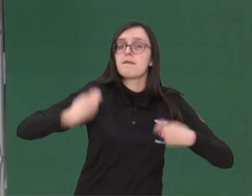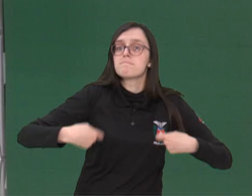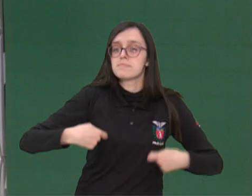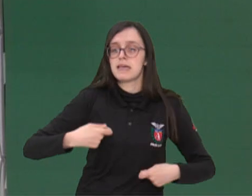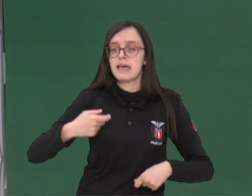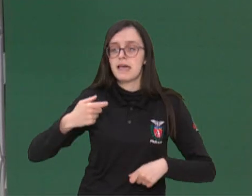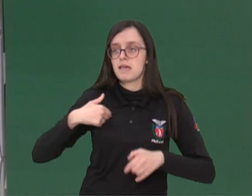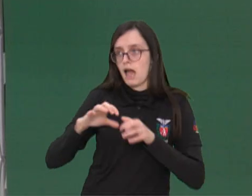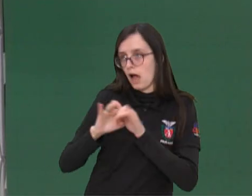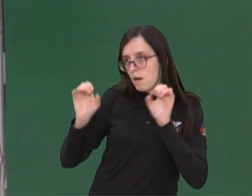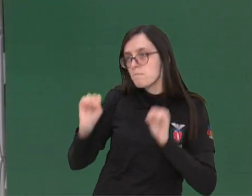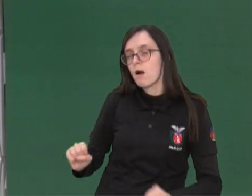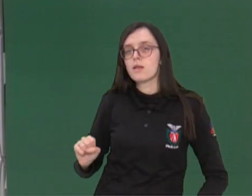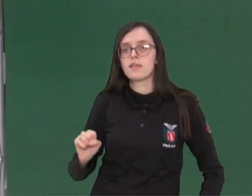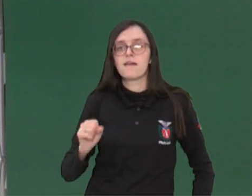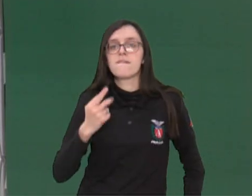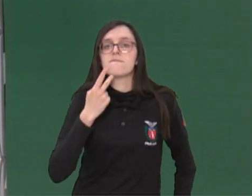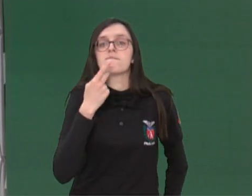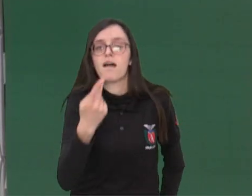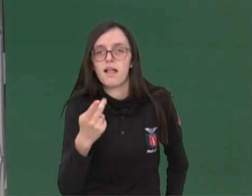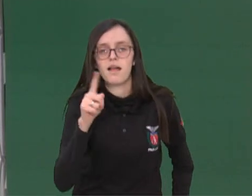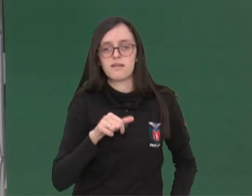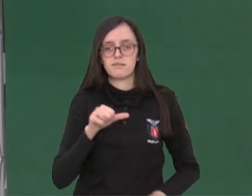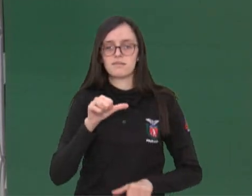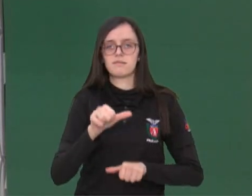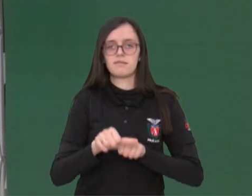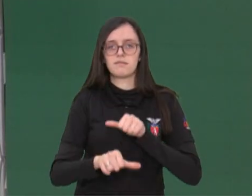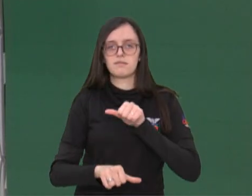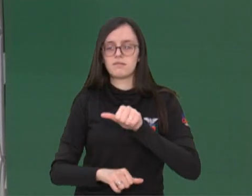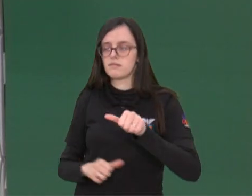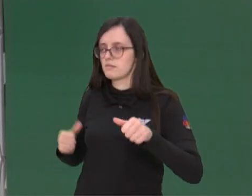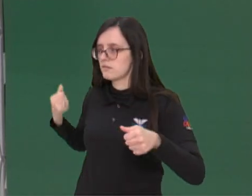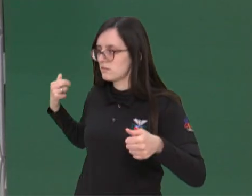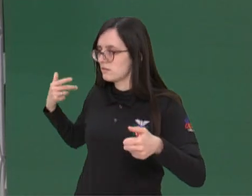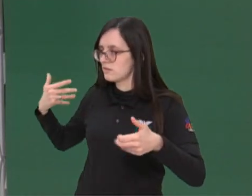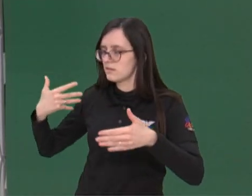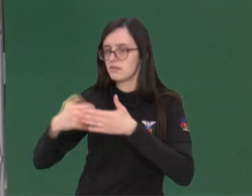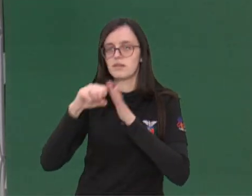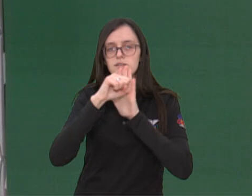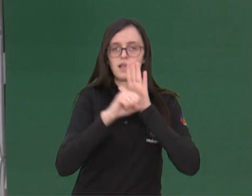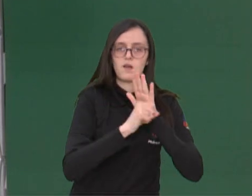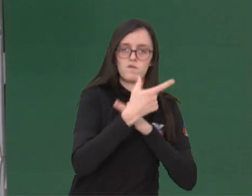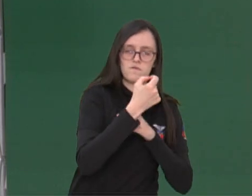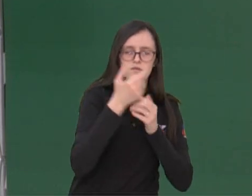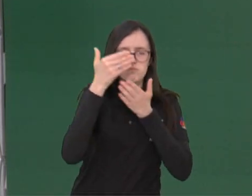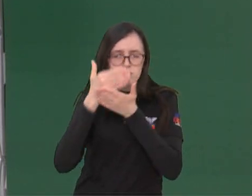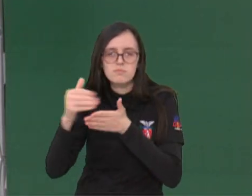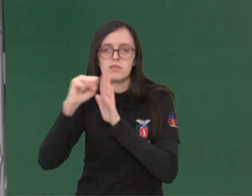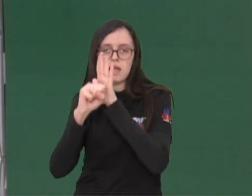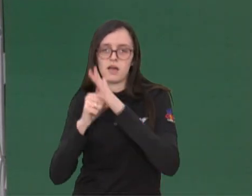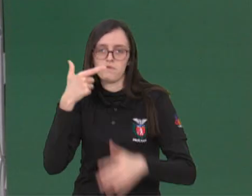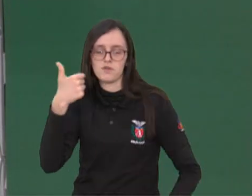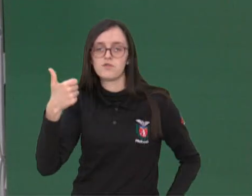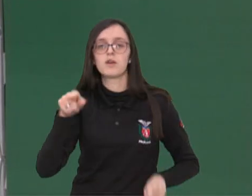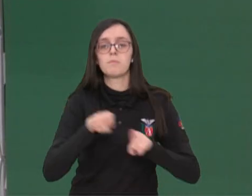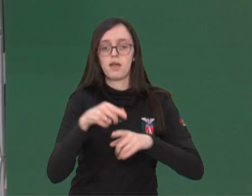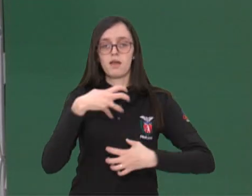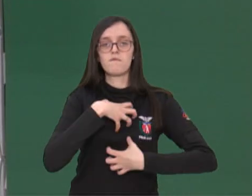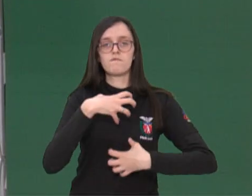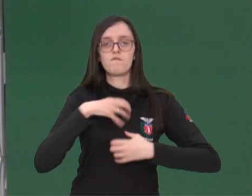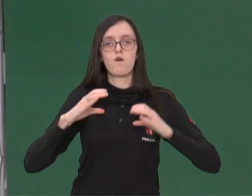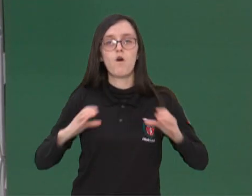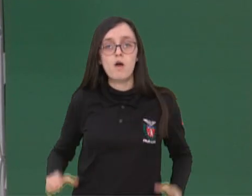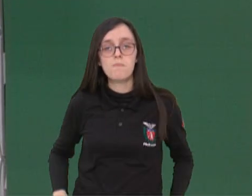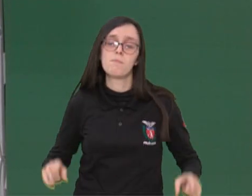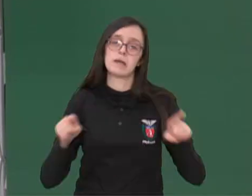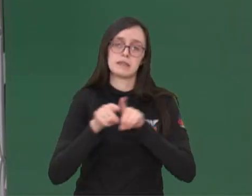para falar. Então, isso se transformou muito ao longo desse século XX, início do século XXI. O modo de se